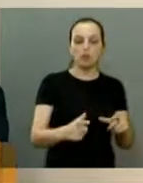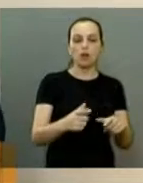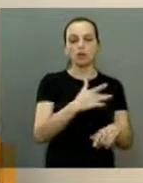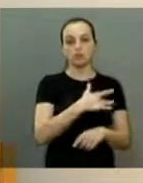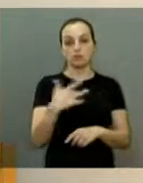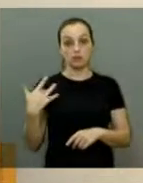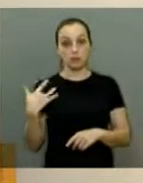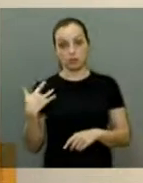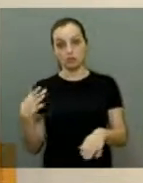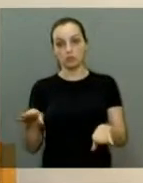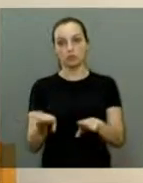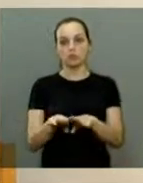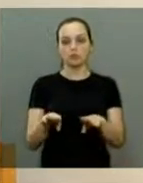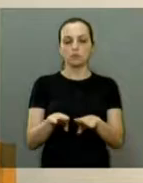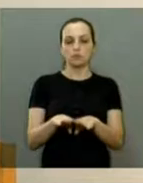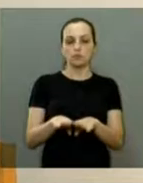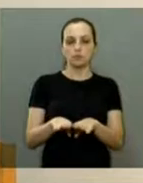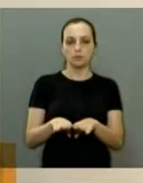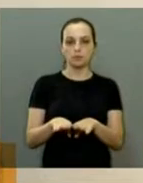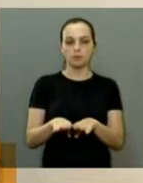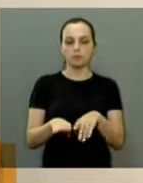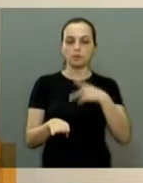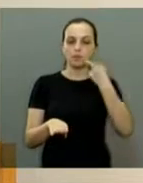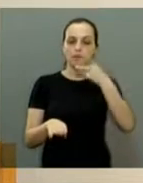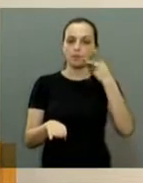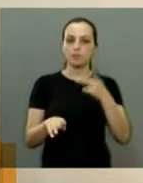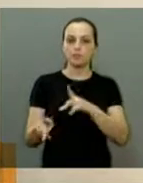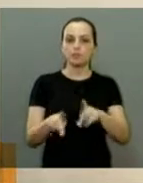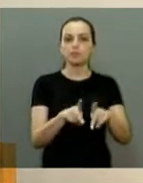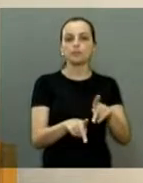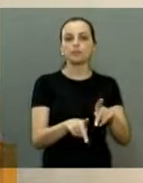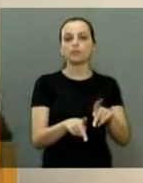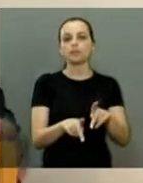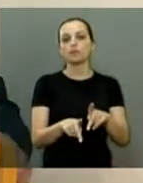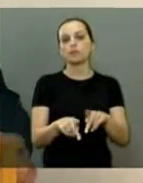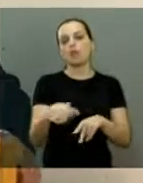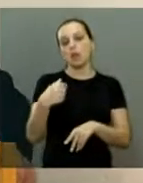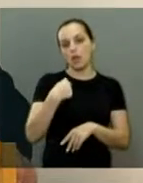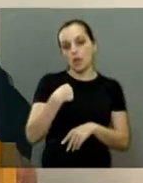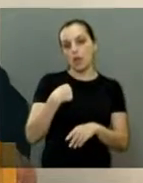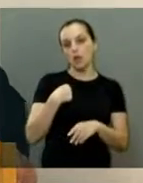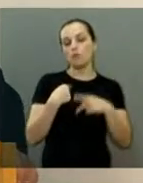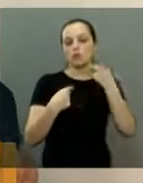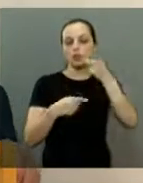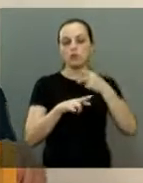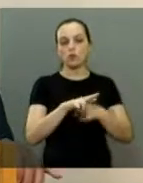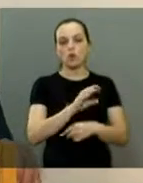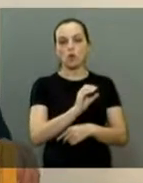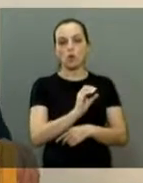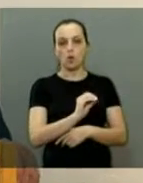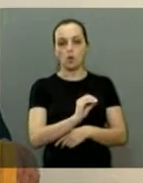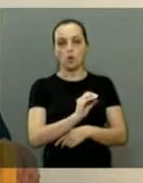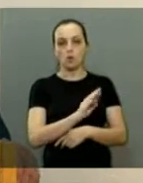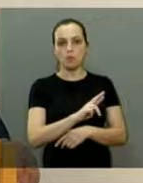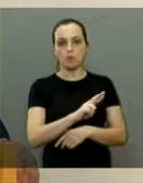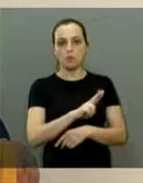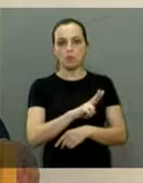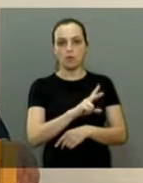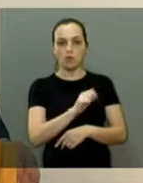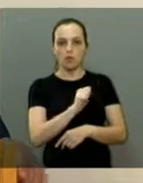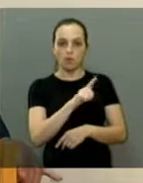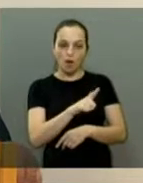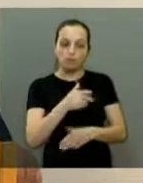também é falava à população que tanto o roberval hoje fomos no antigo shopping tropical